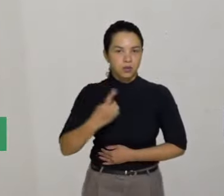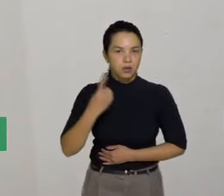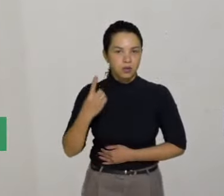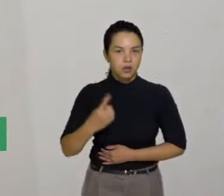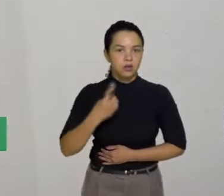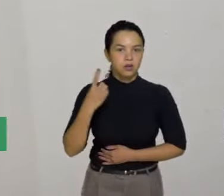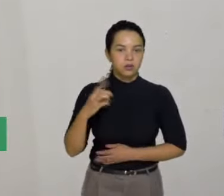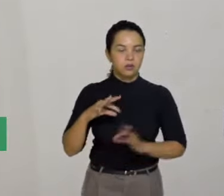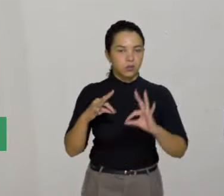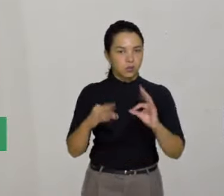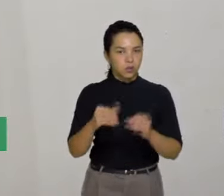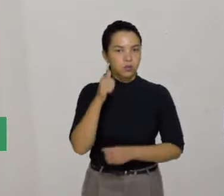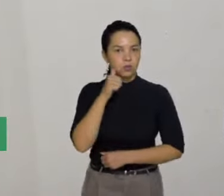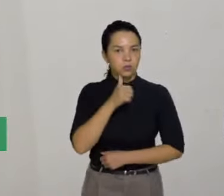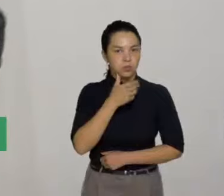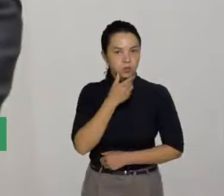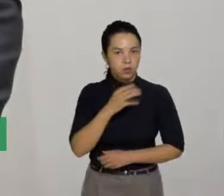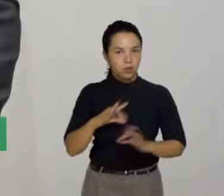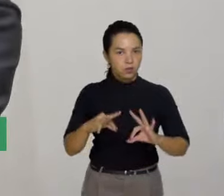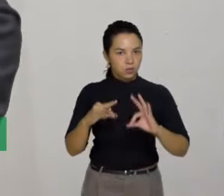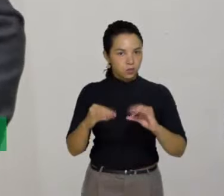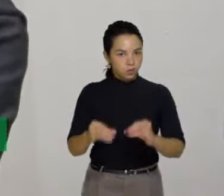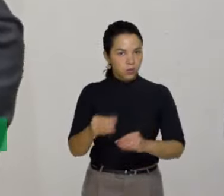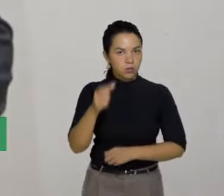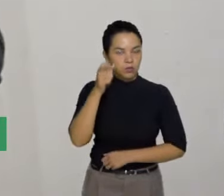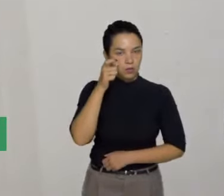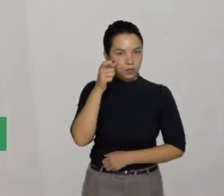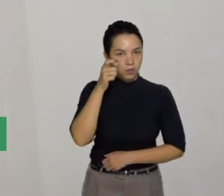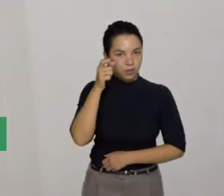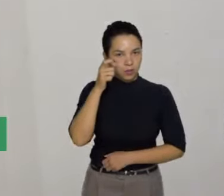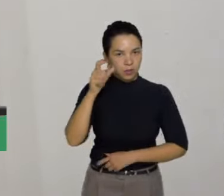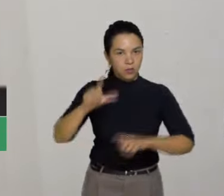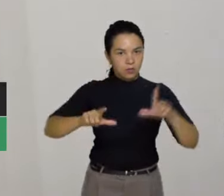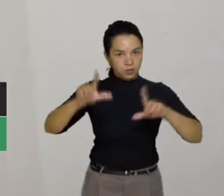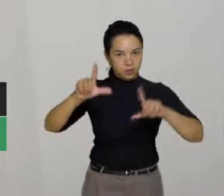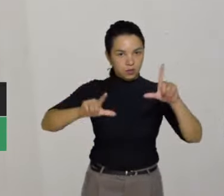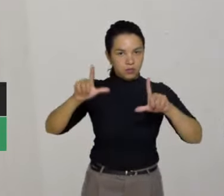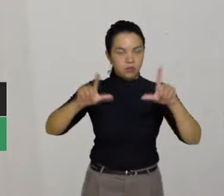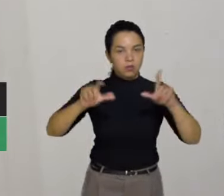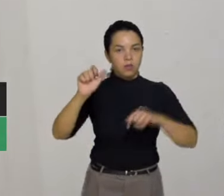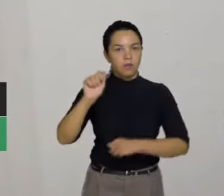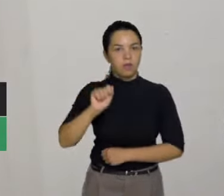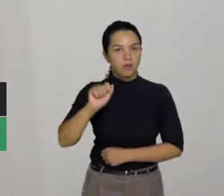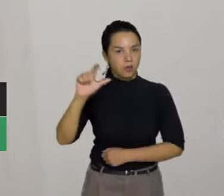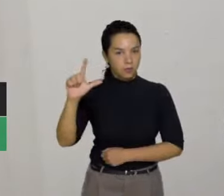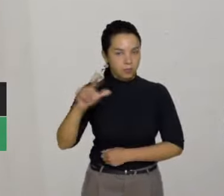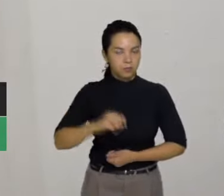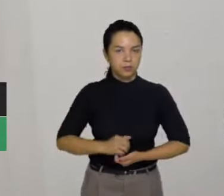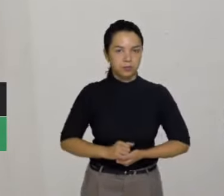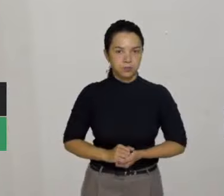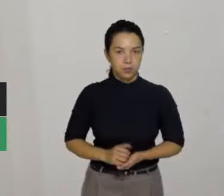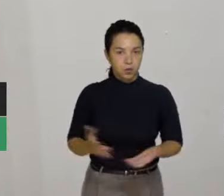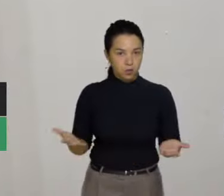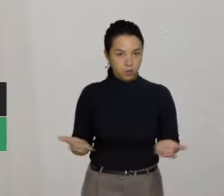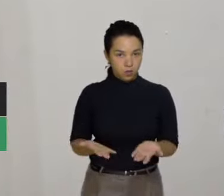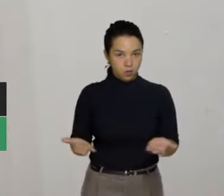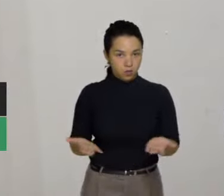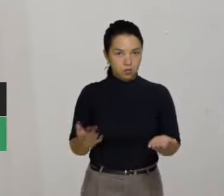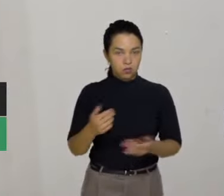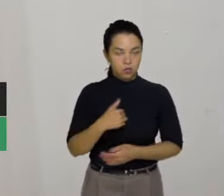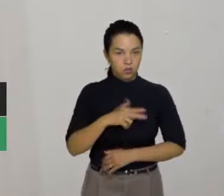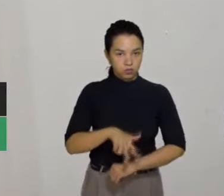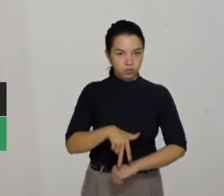deputadas e a todos que nos acompanham pelo canal da Alesc. Eu faço hoje uso